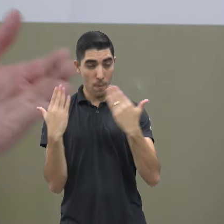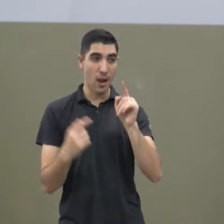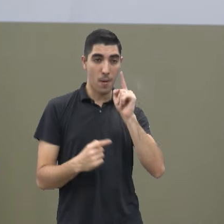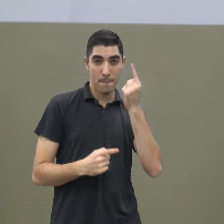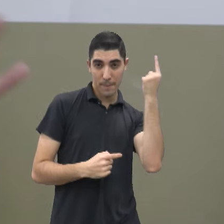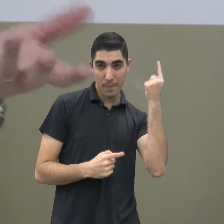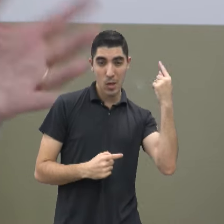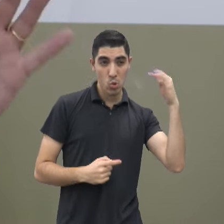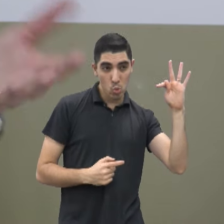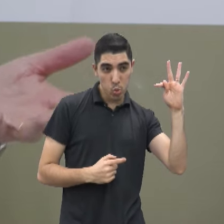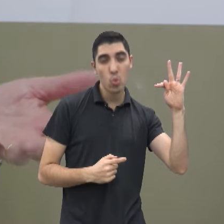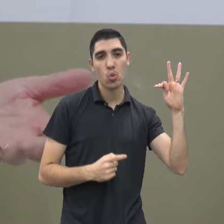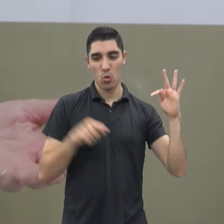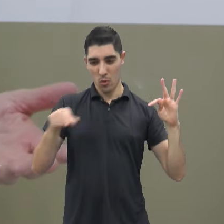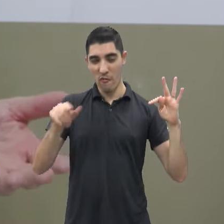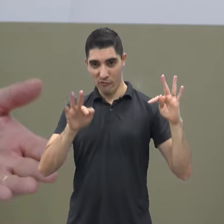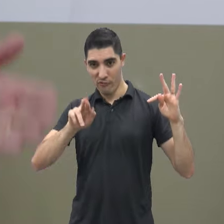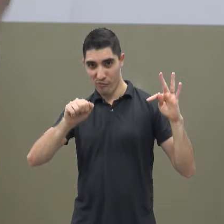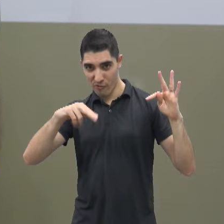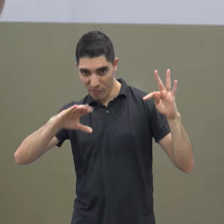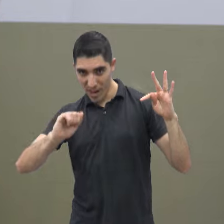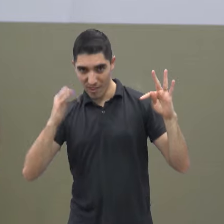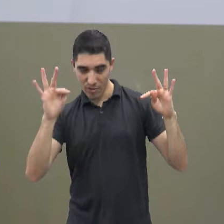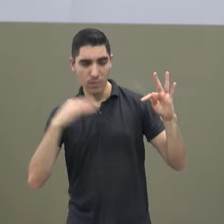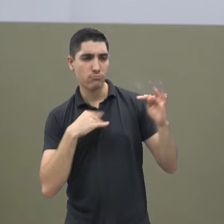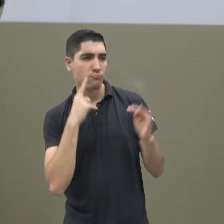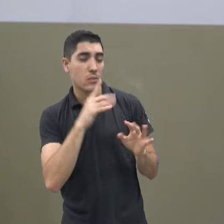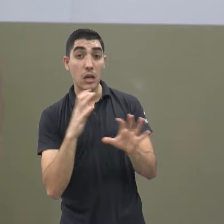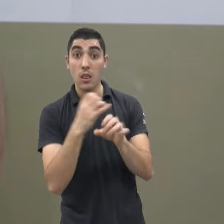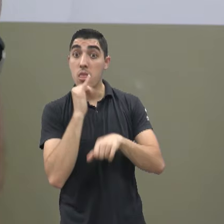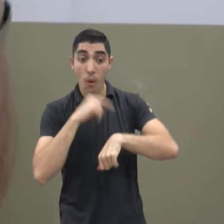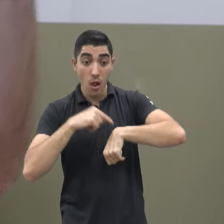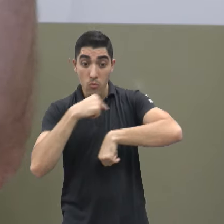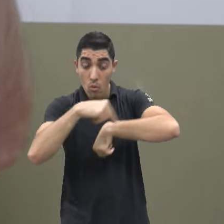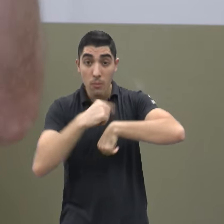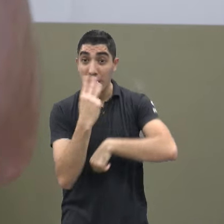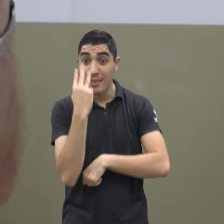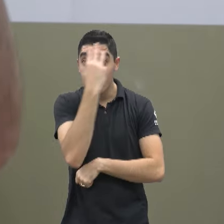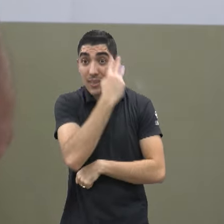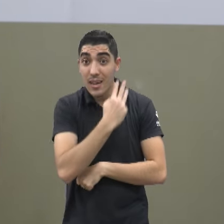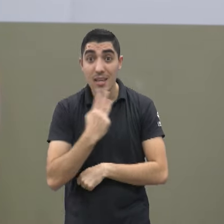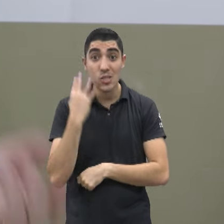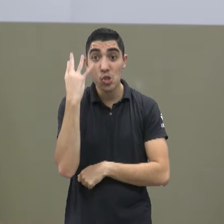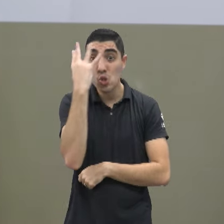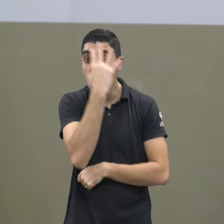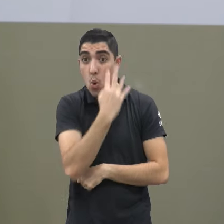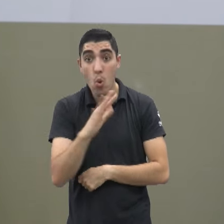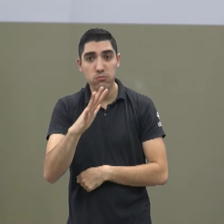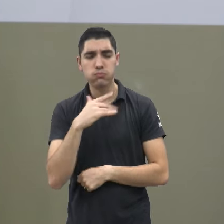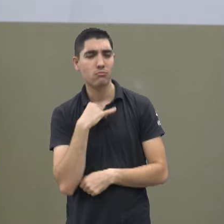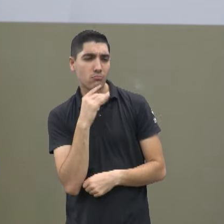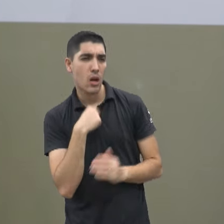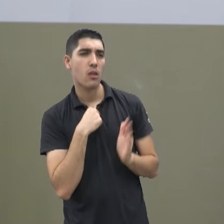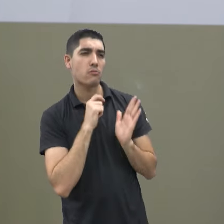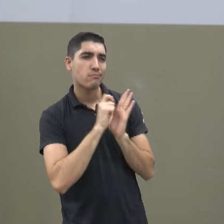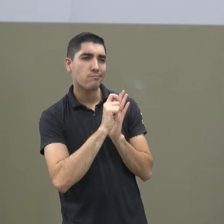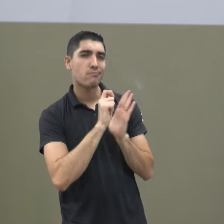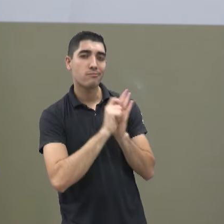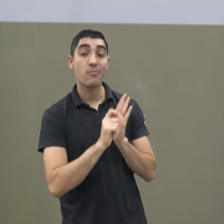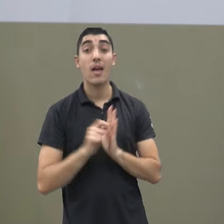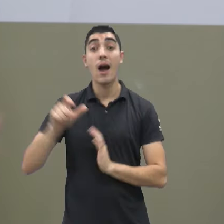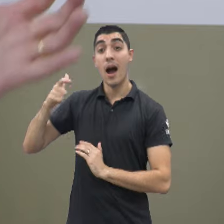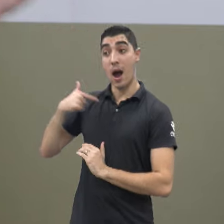inteiro e vou editar. Essa edição demora de 3-4 horas, porque você vai cortando e eu vou escrevendo. Olha, isso, é assim, isso. E o Cris pega o último jogo da